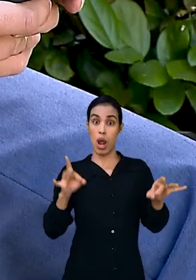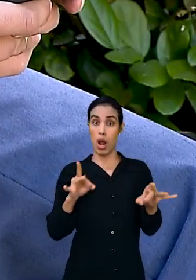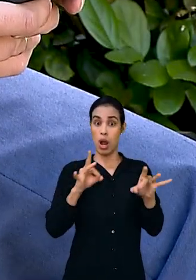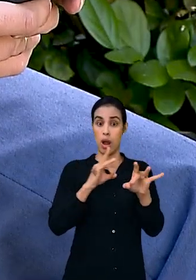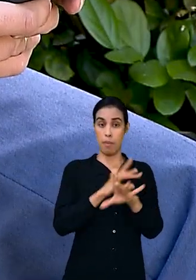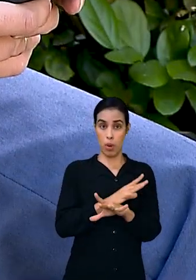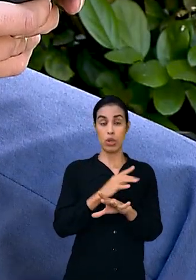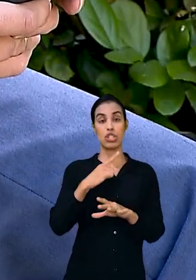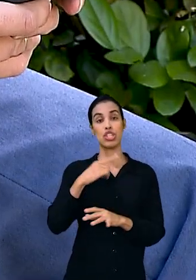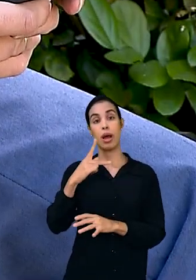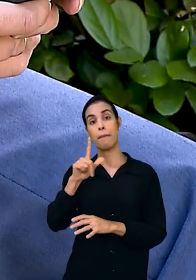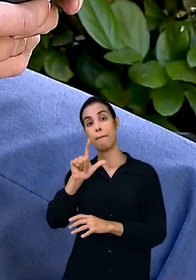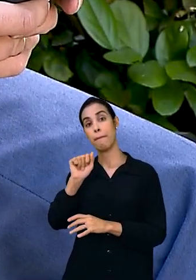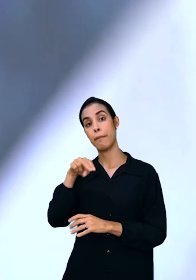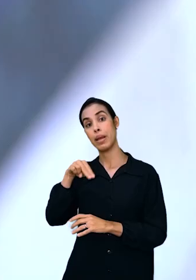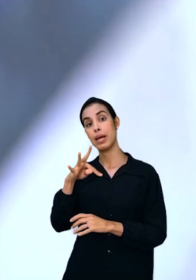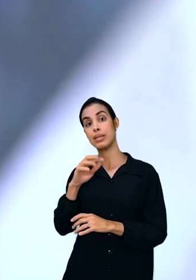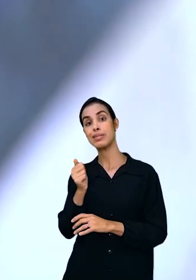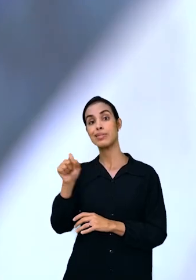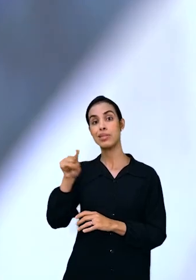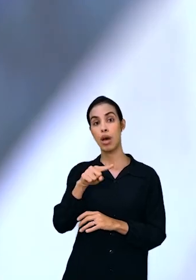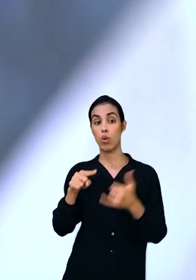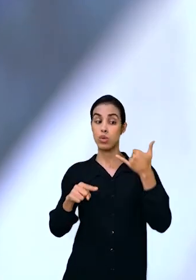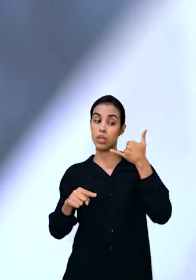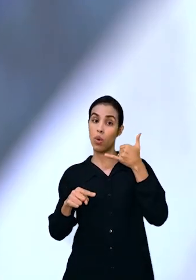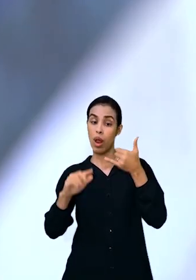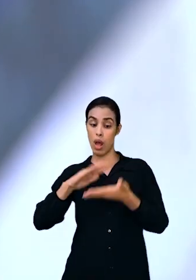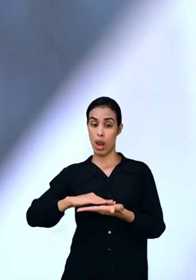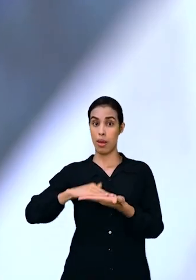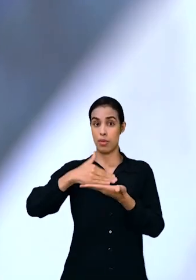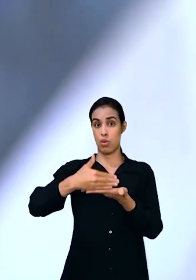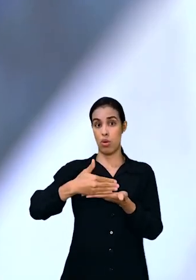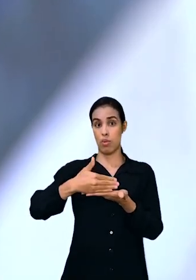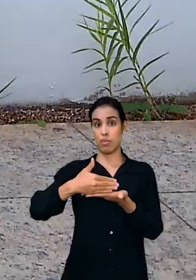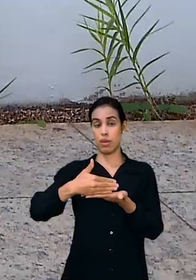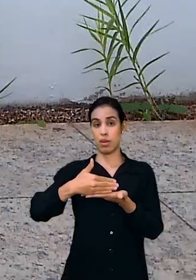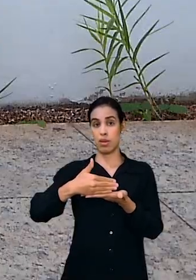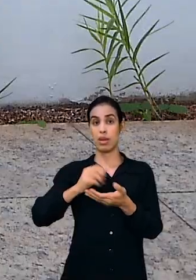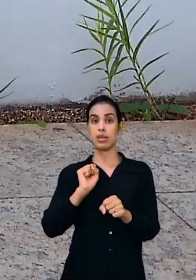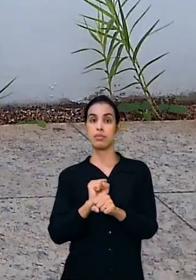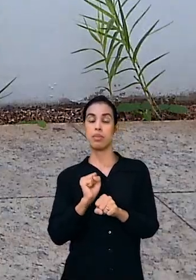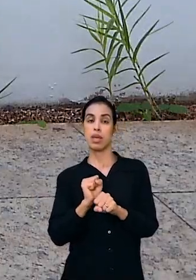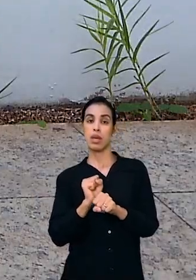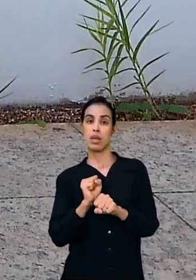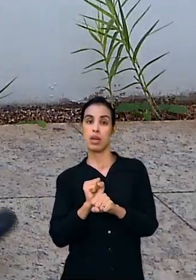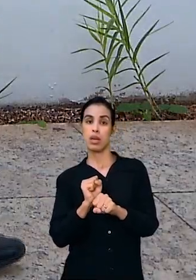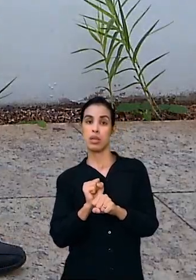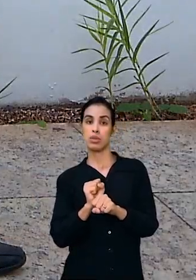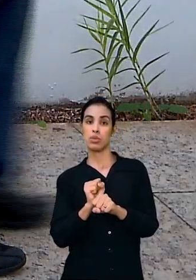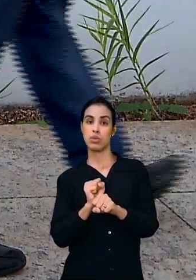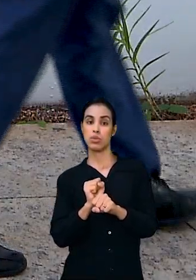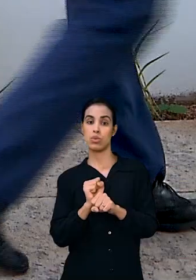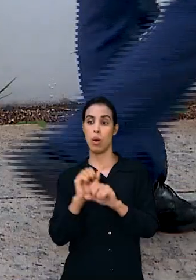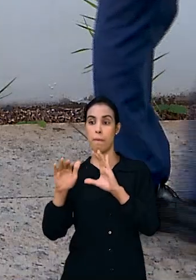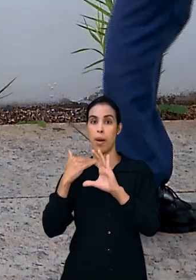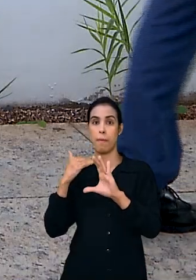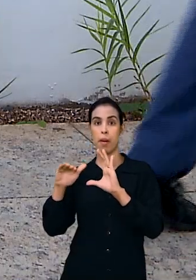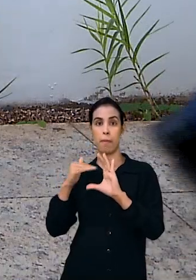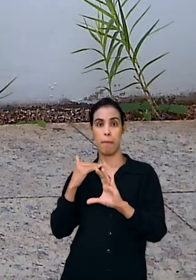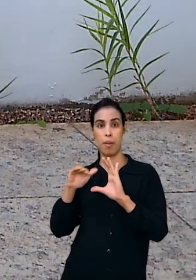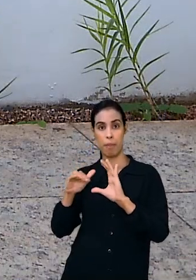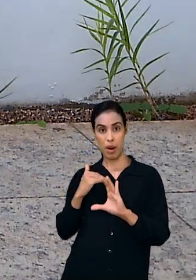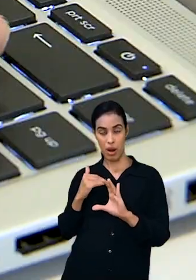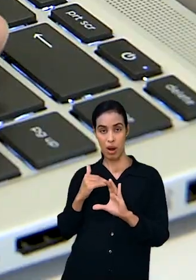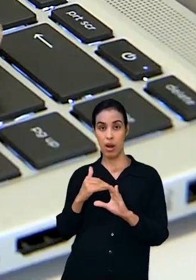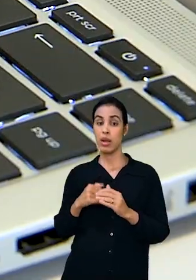expediente bancário e em escala de plantão, permanecia com o celular e o laptop da empresa, aguardando o chamado do